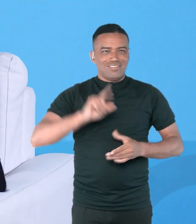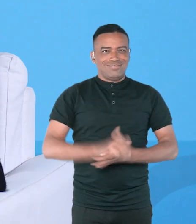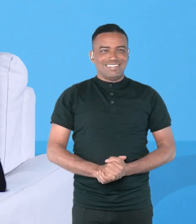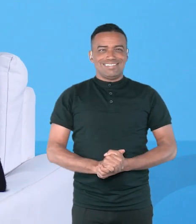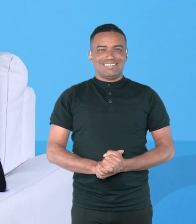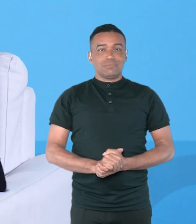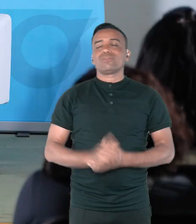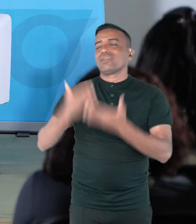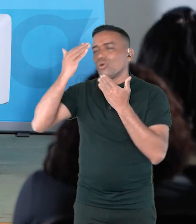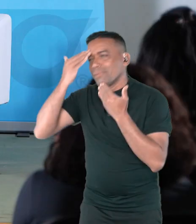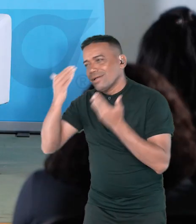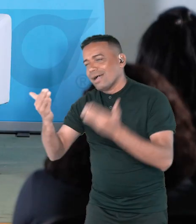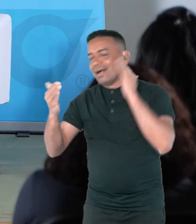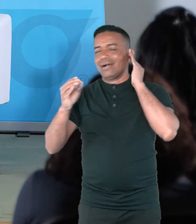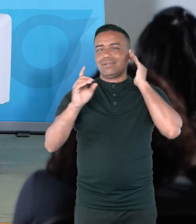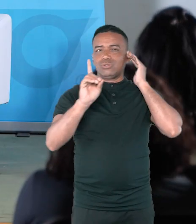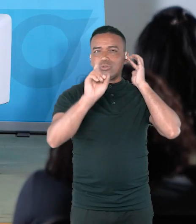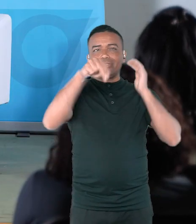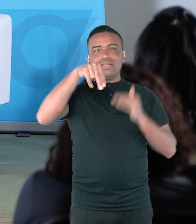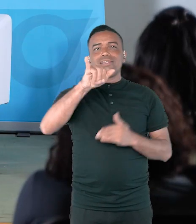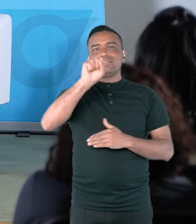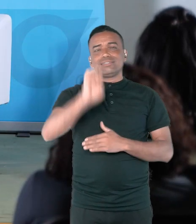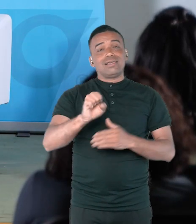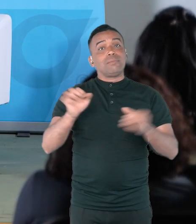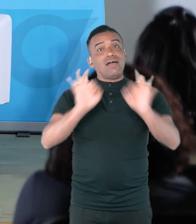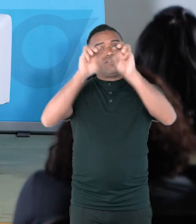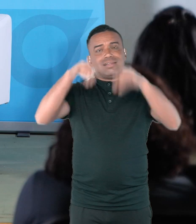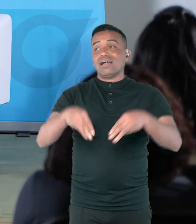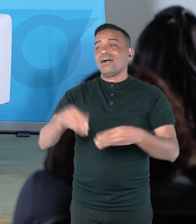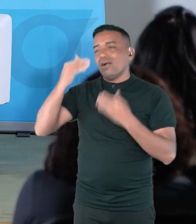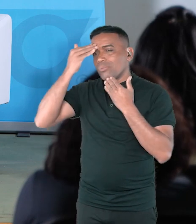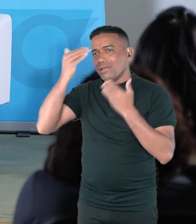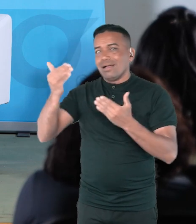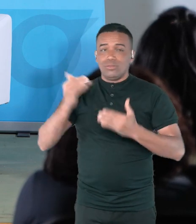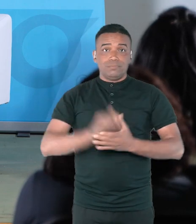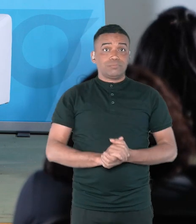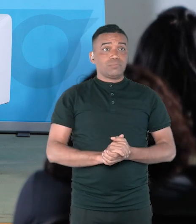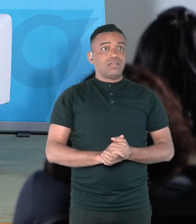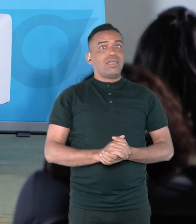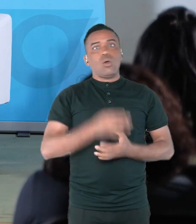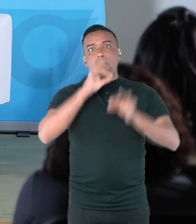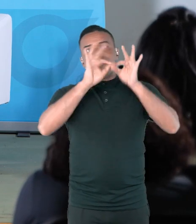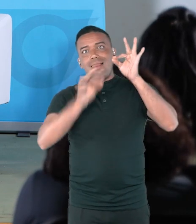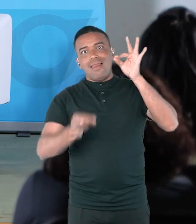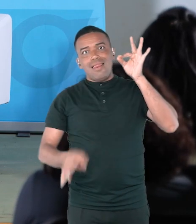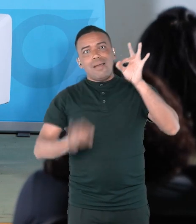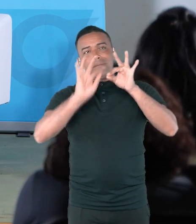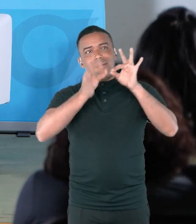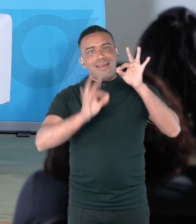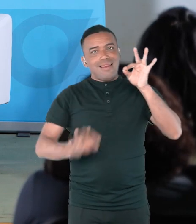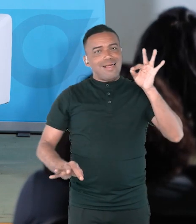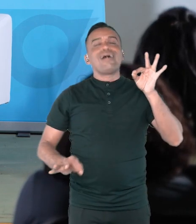chegando. Denise, muito obrigado. Queria te passar a palavra para encerrar. Obrigada, gente. Eu sou uma tagarela